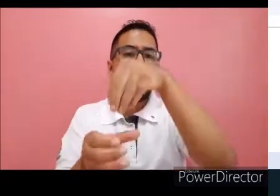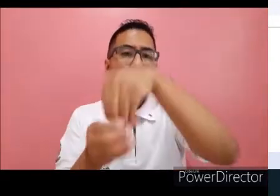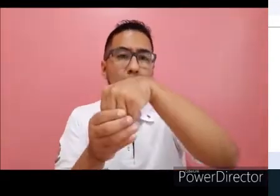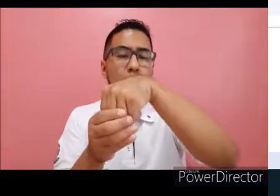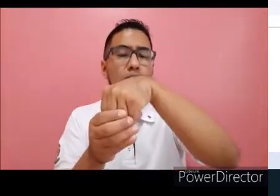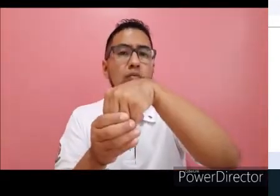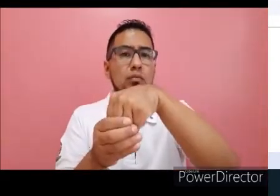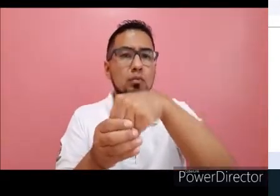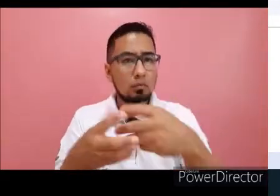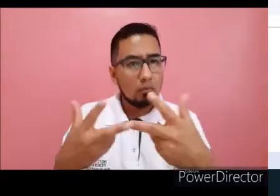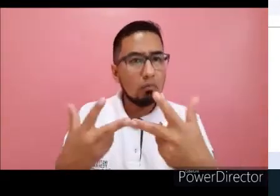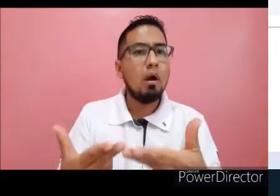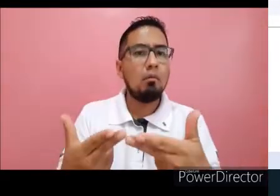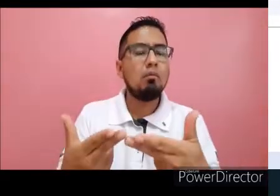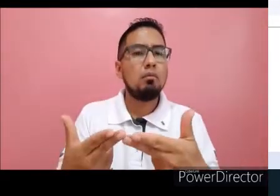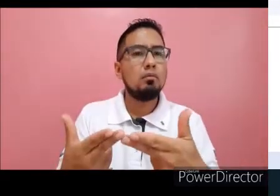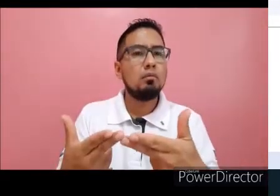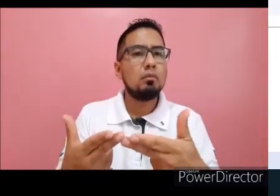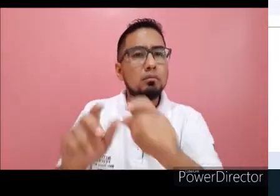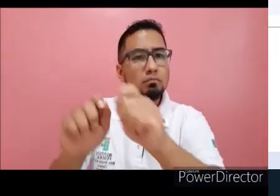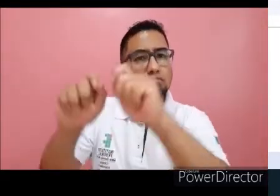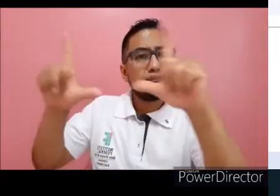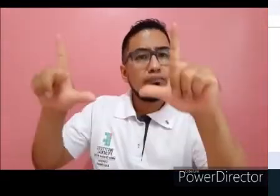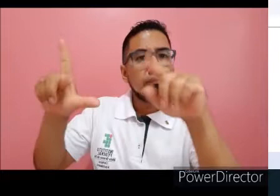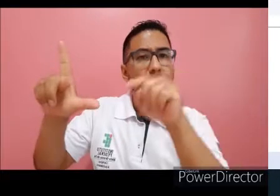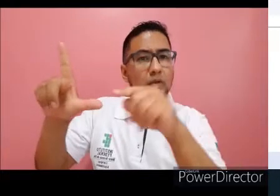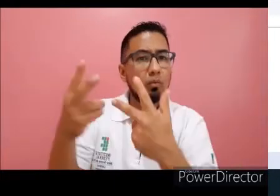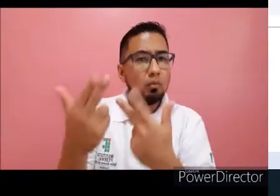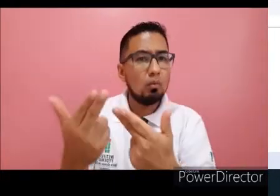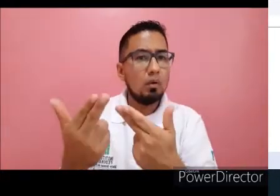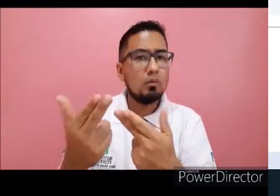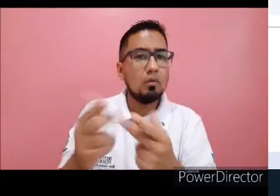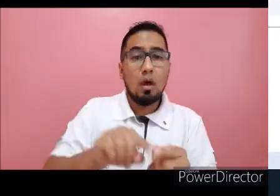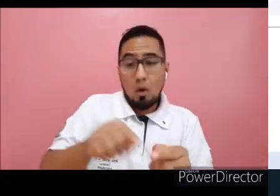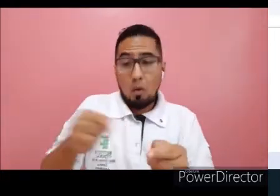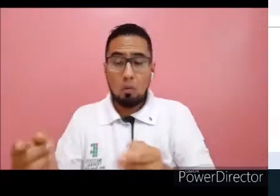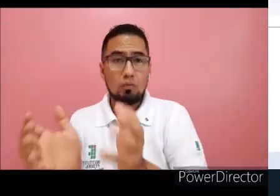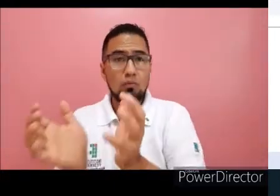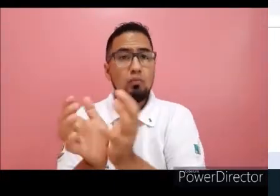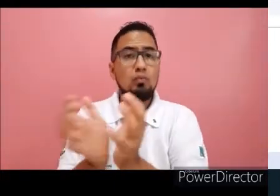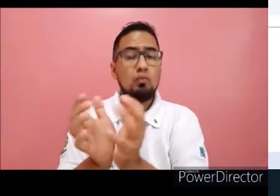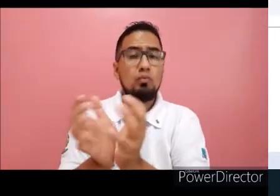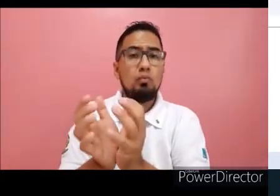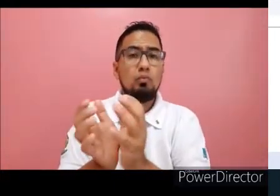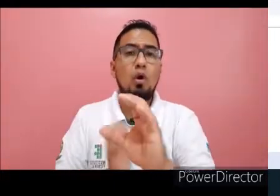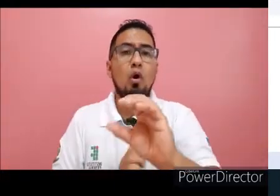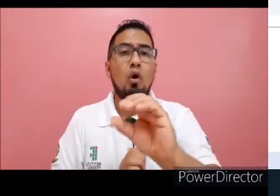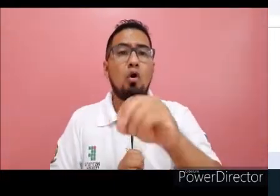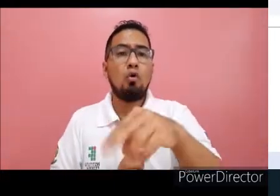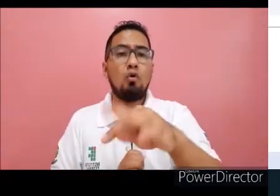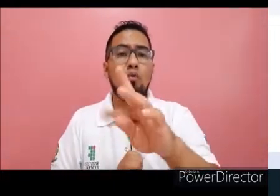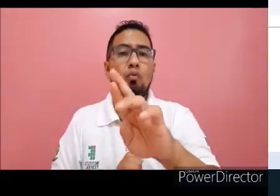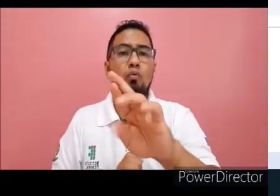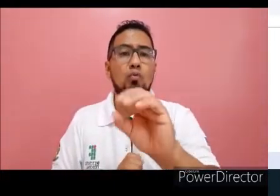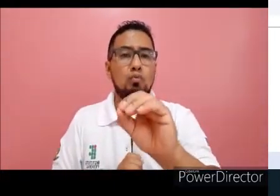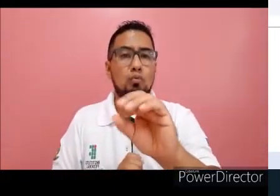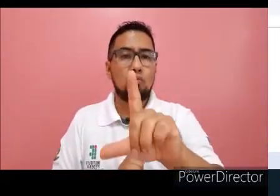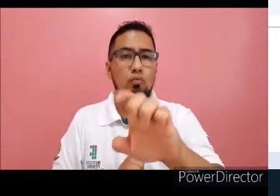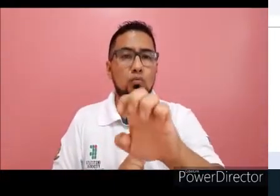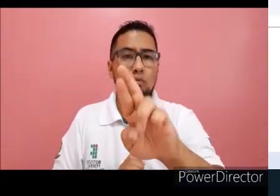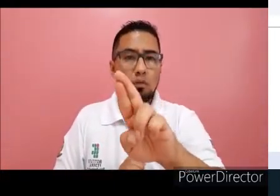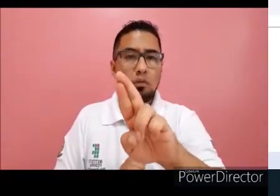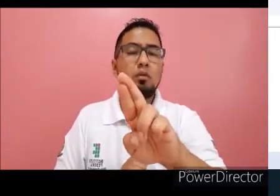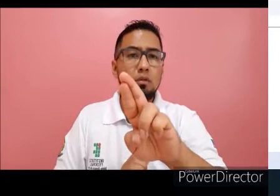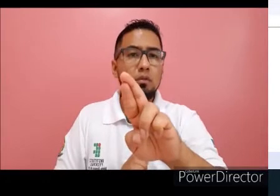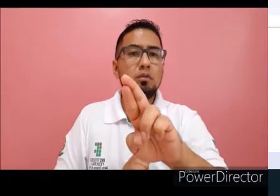sua interface, né? Com o seu, sei lá, desktop, talvez, as telas, né? E a classe controller, né? Que faria lá o meio de campo